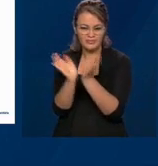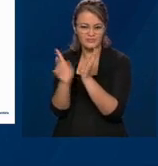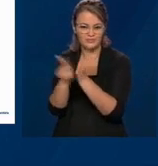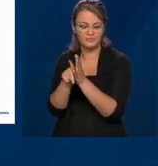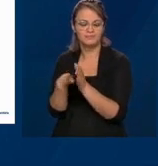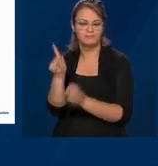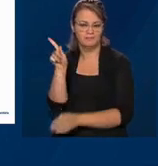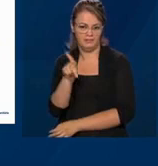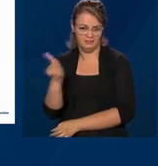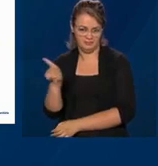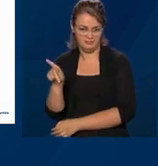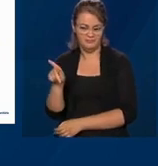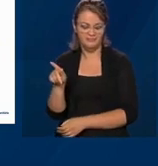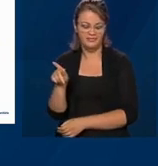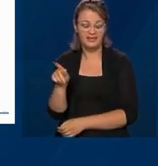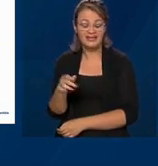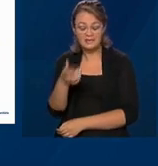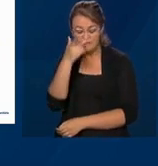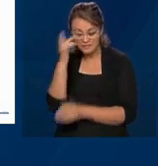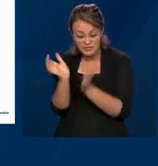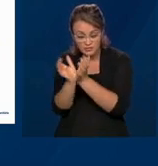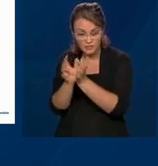da população PP